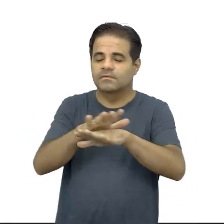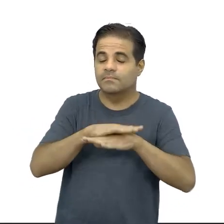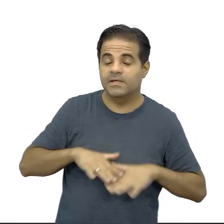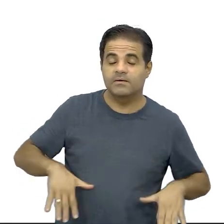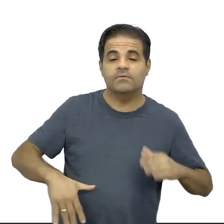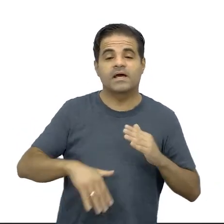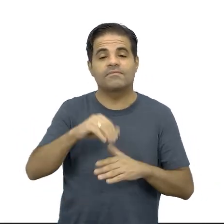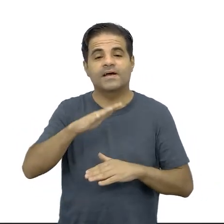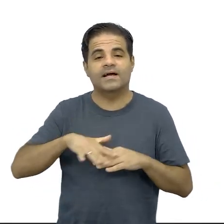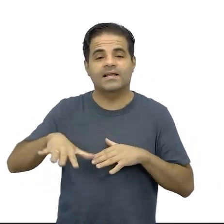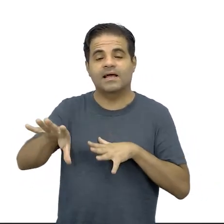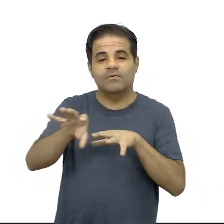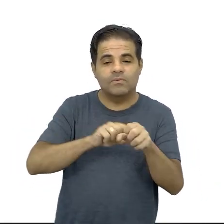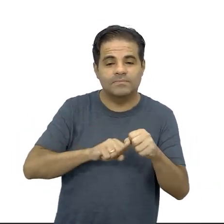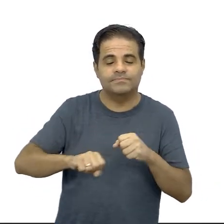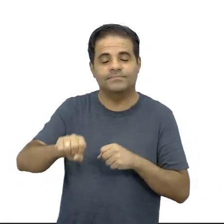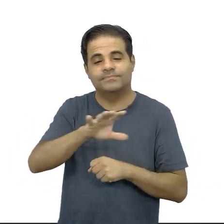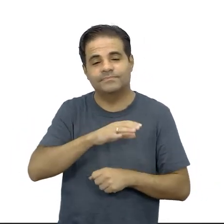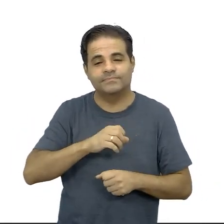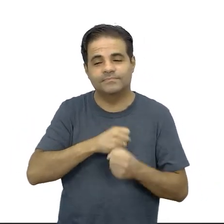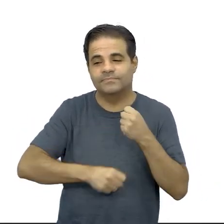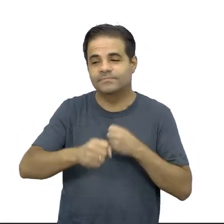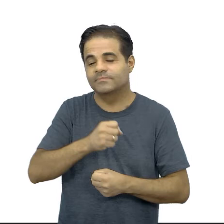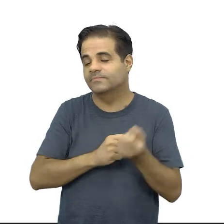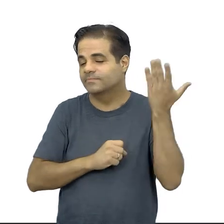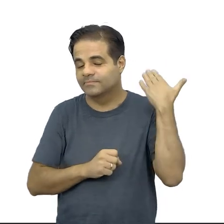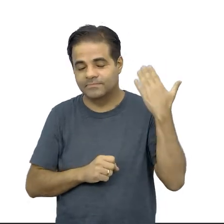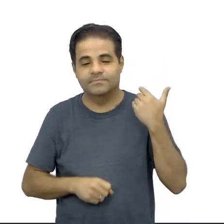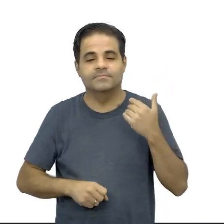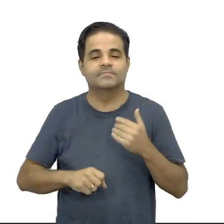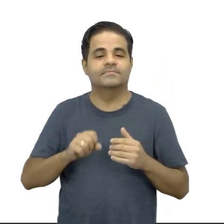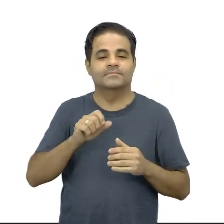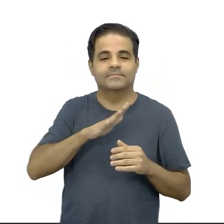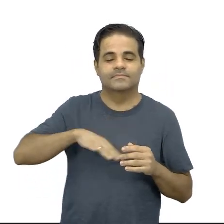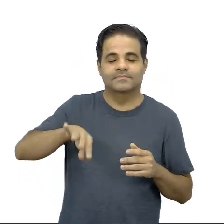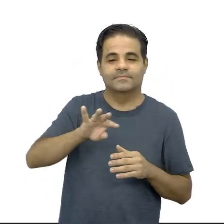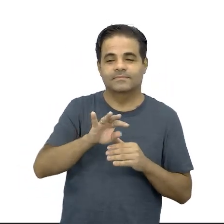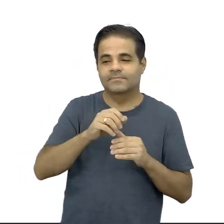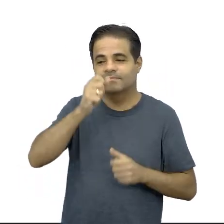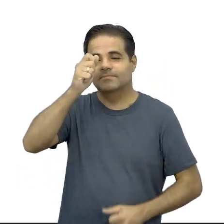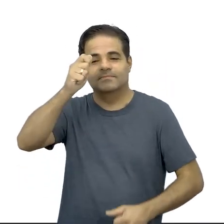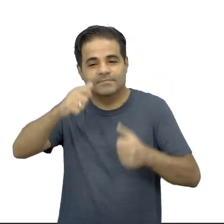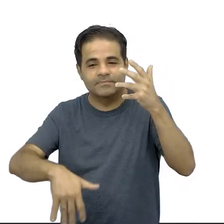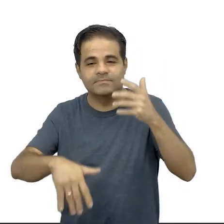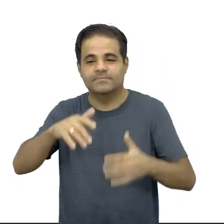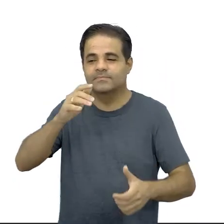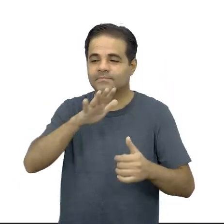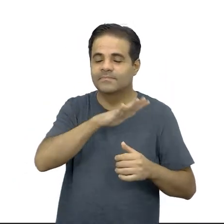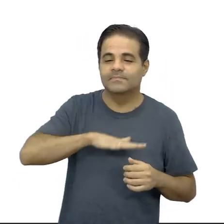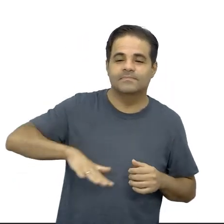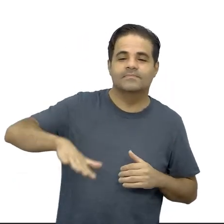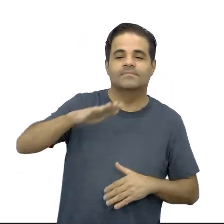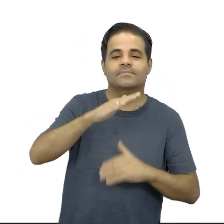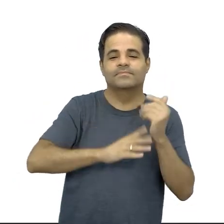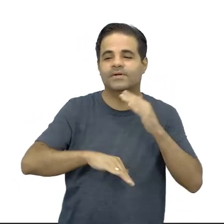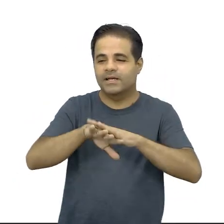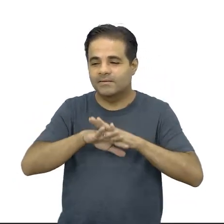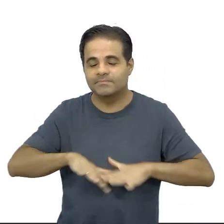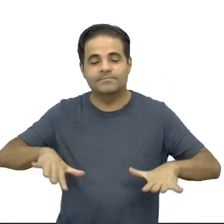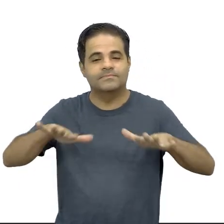nossas formações do ano passado, da taxonomia de Bloom, né? Claro que as propostas